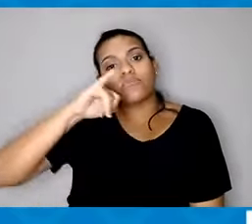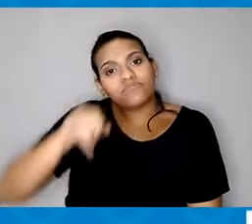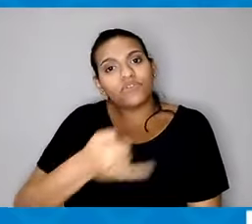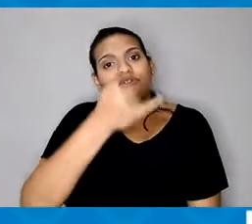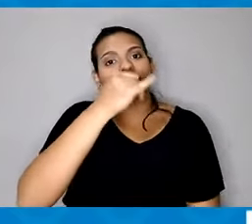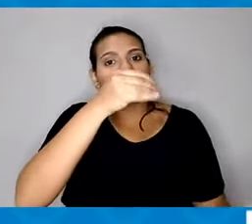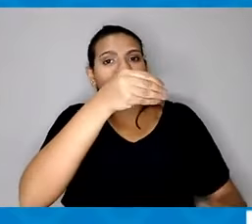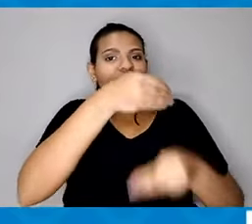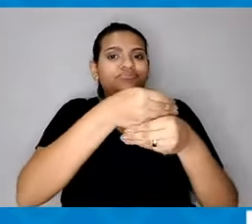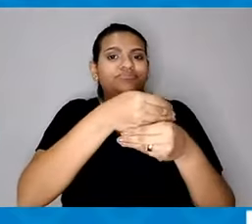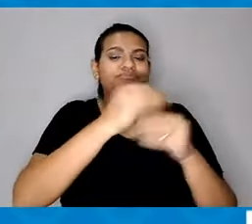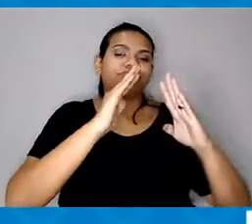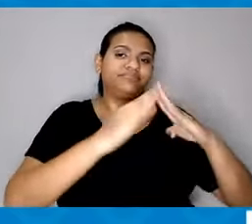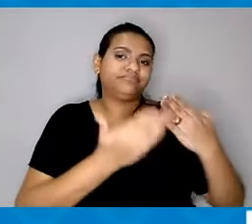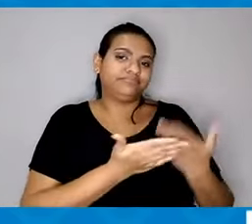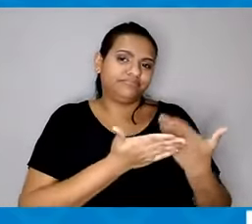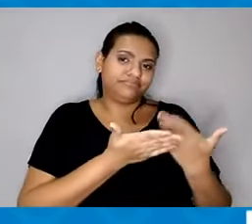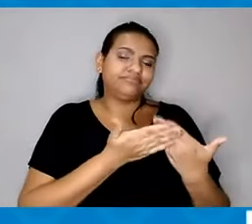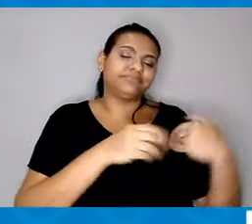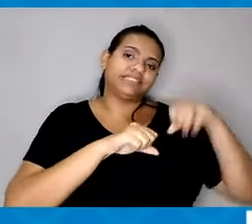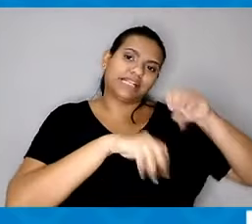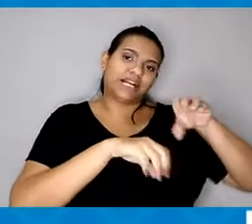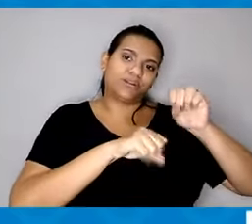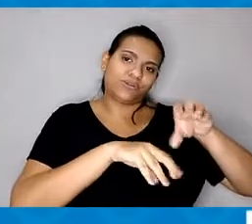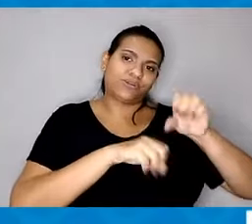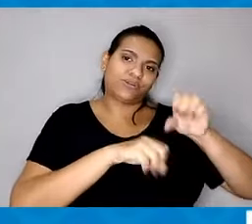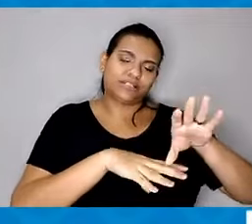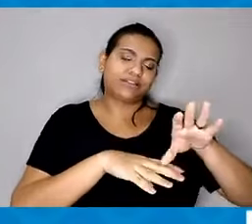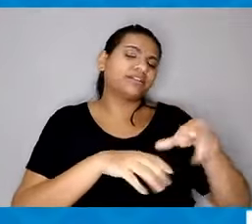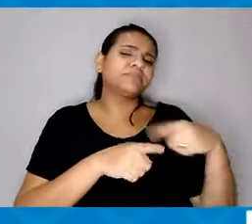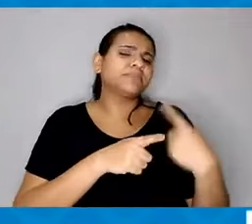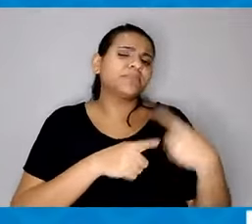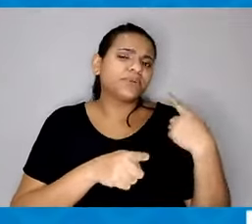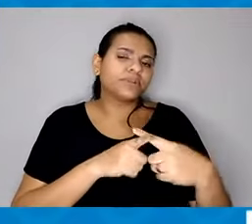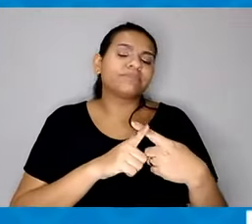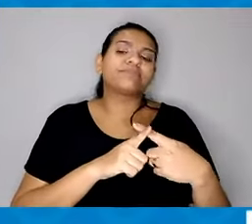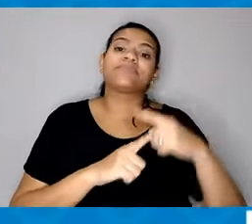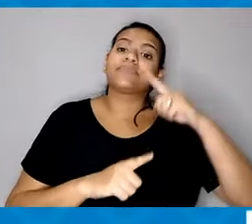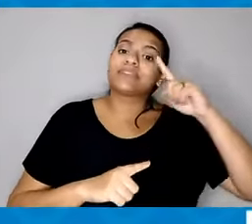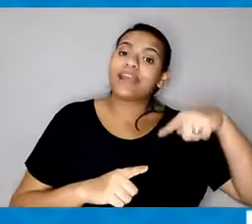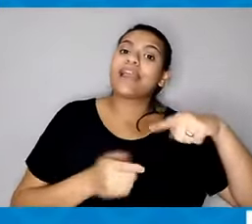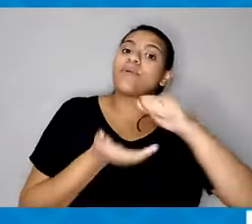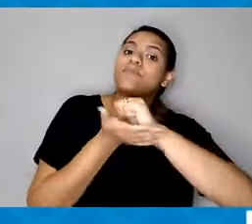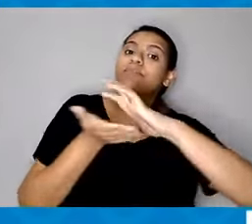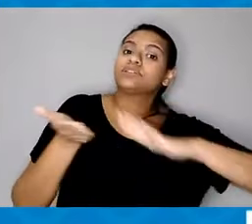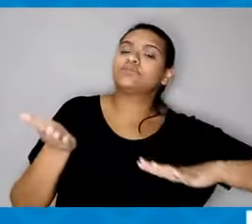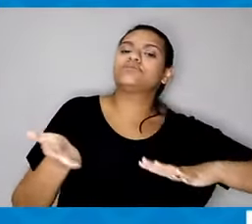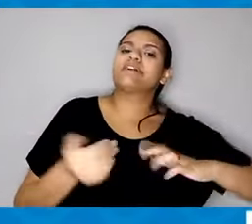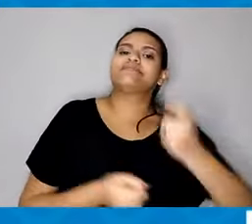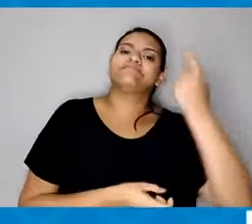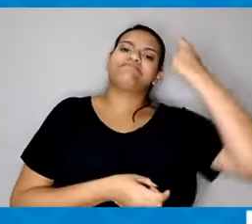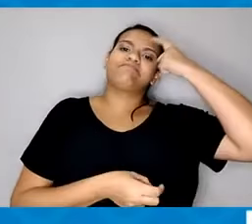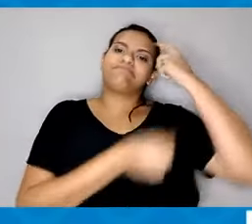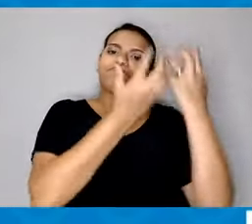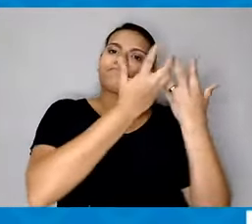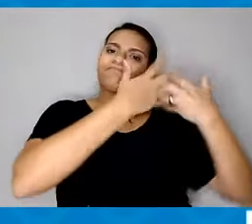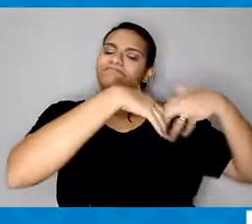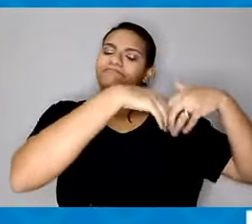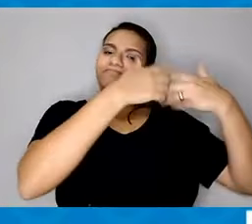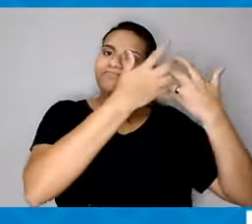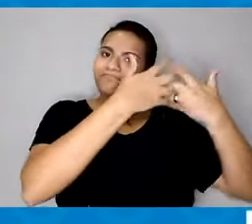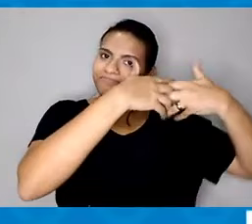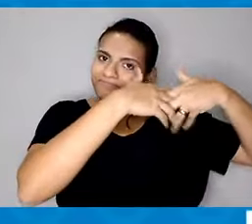engajar os estudantes na realização de uma atividade reflexiva e argumentativa sobre um